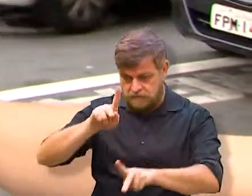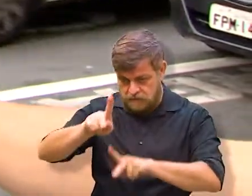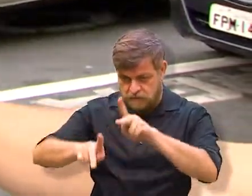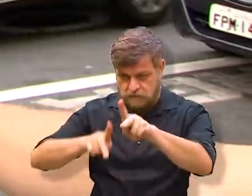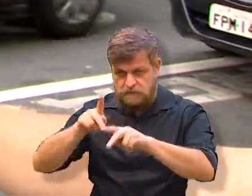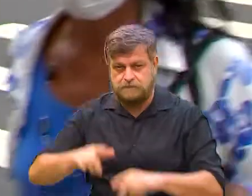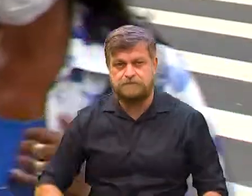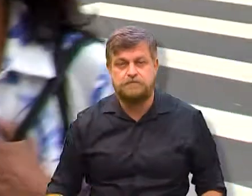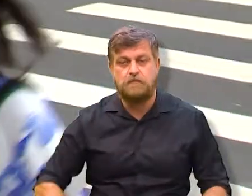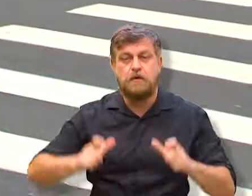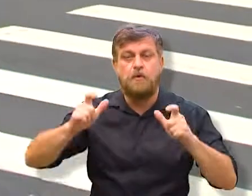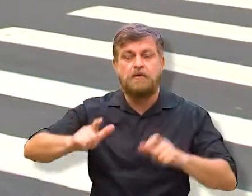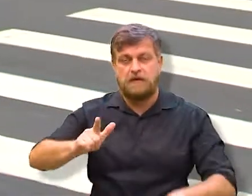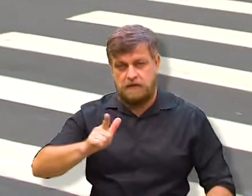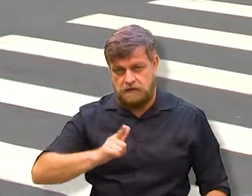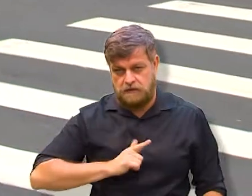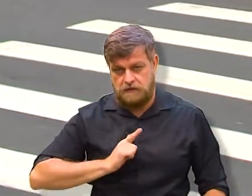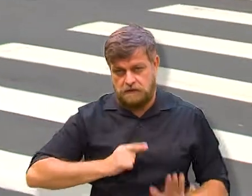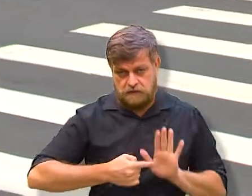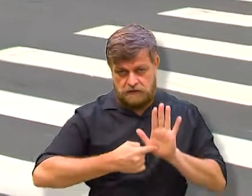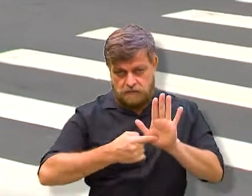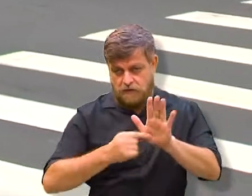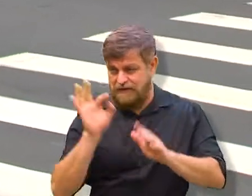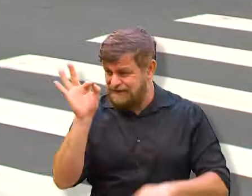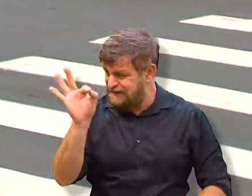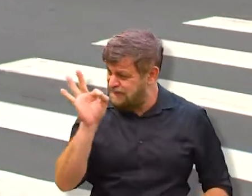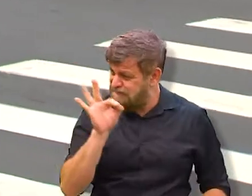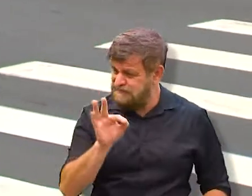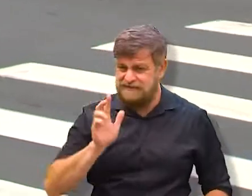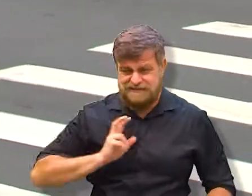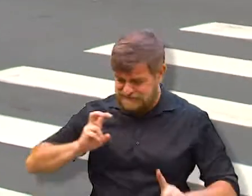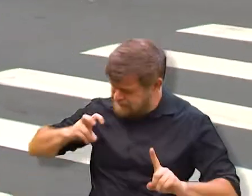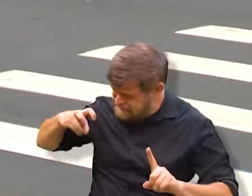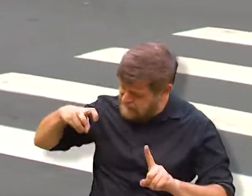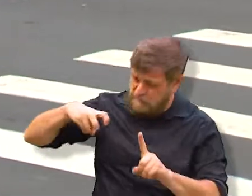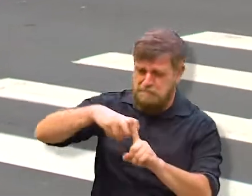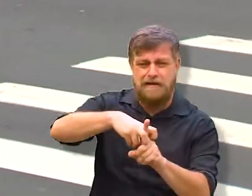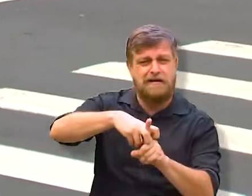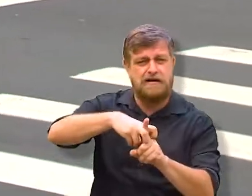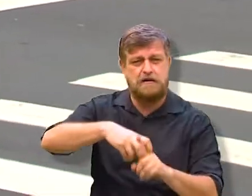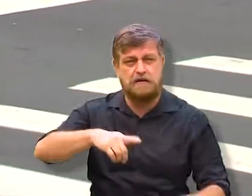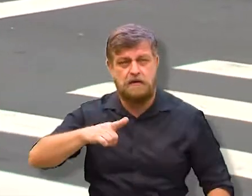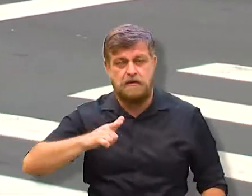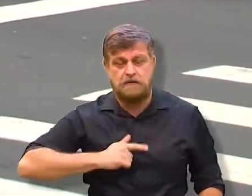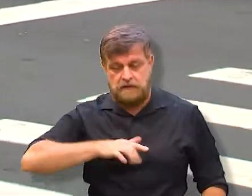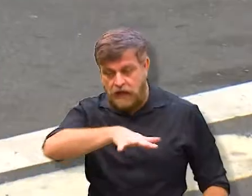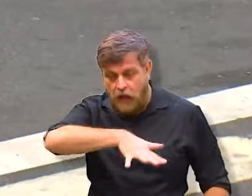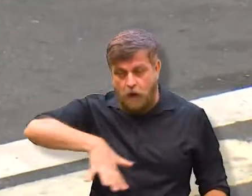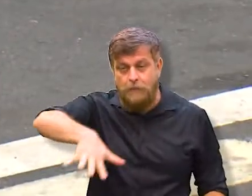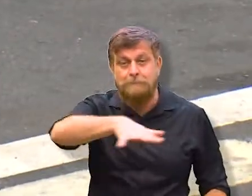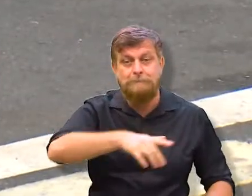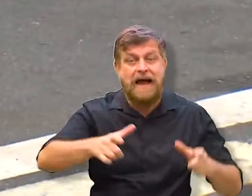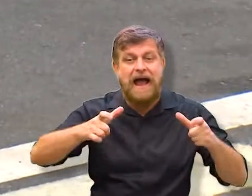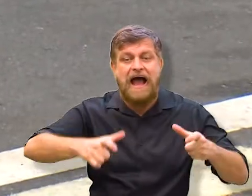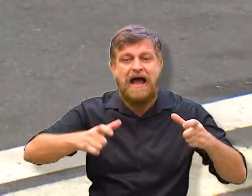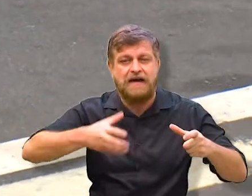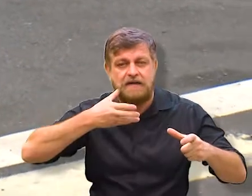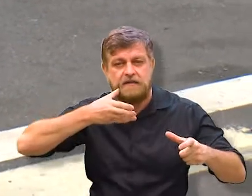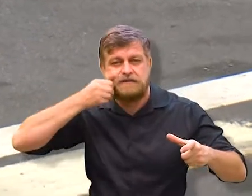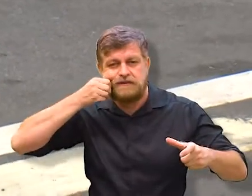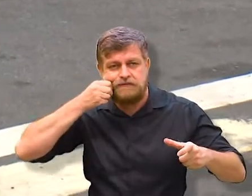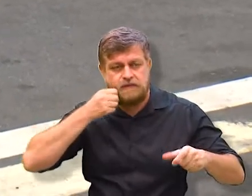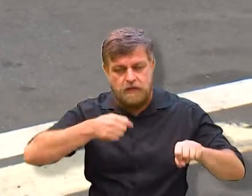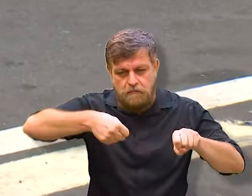isso para a população os locais contemplados apresentam índices expressivos de acidentalidade com a área reservada